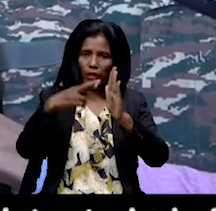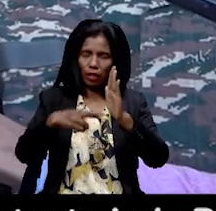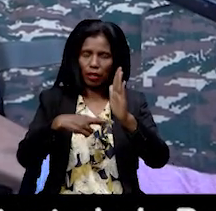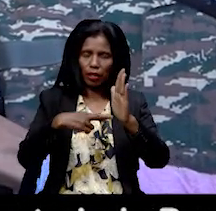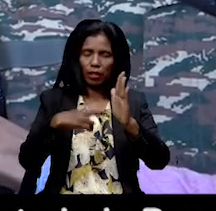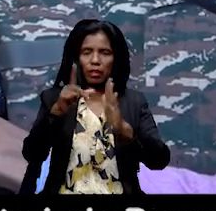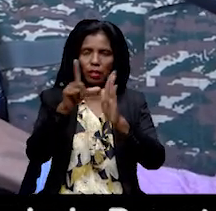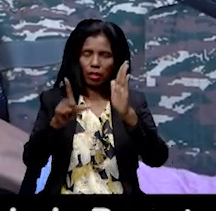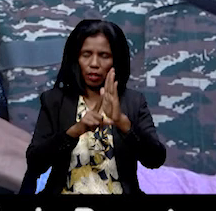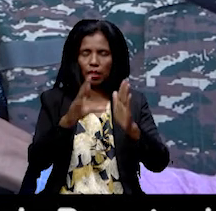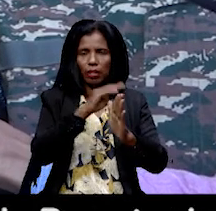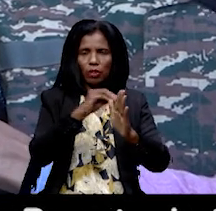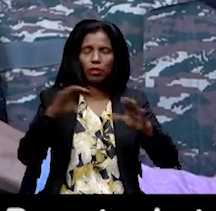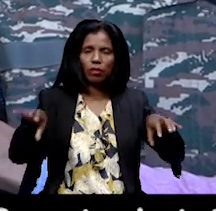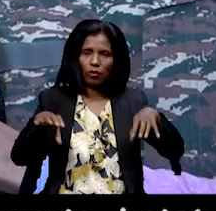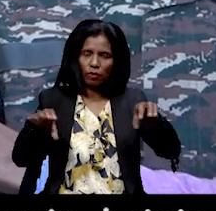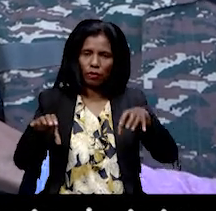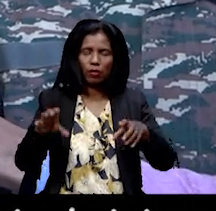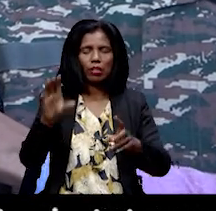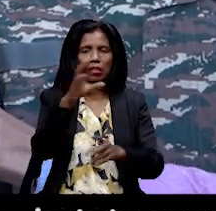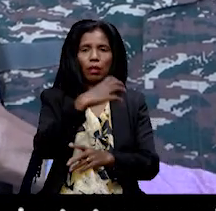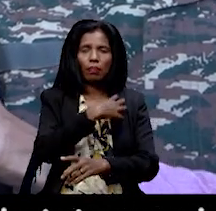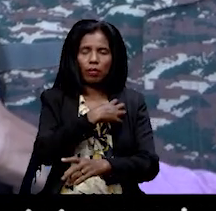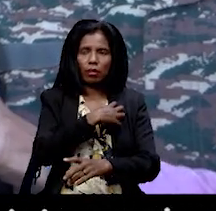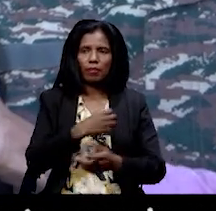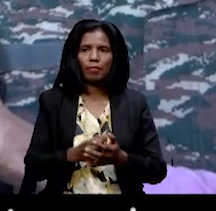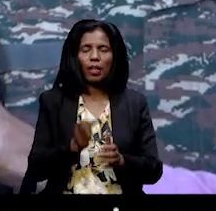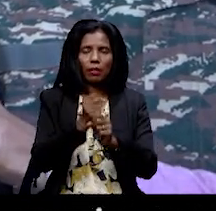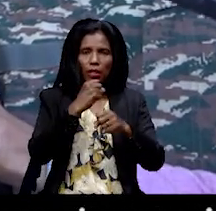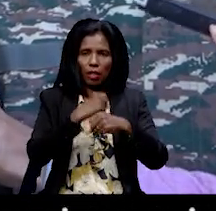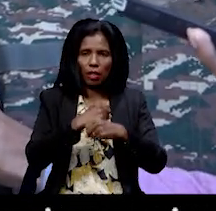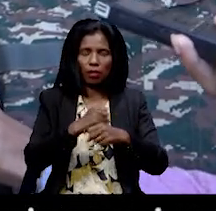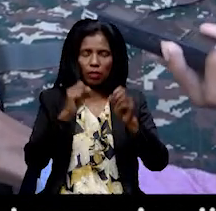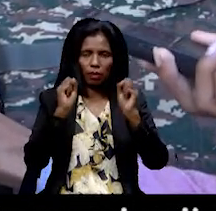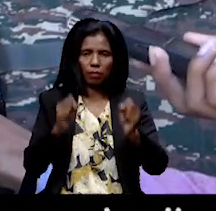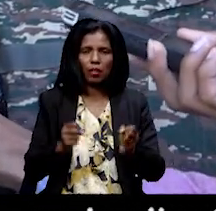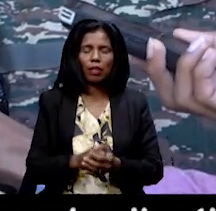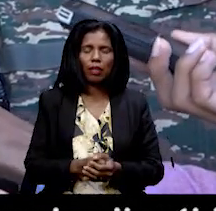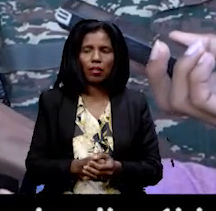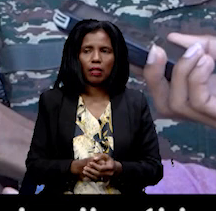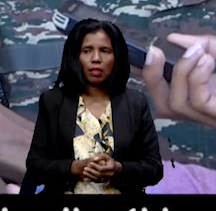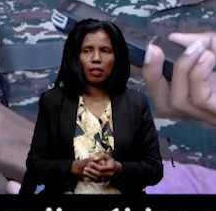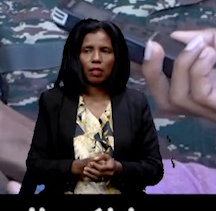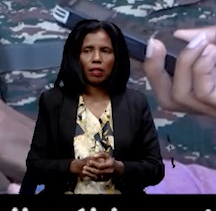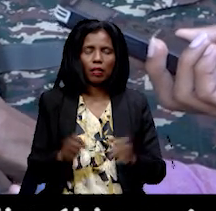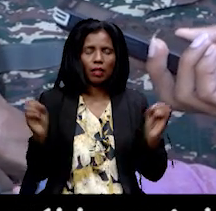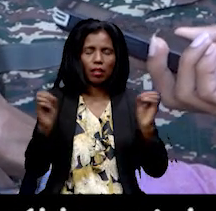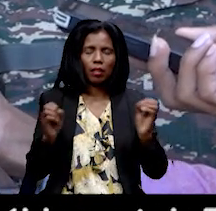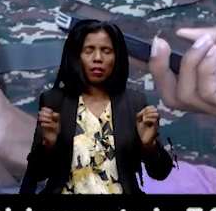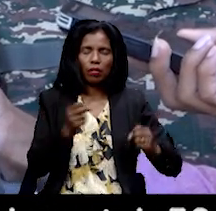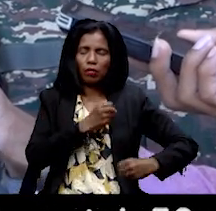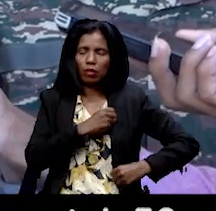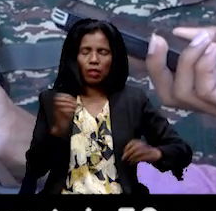de ordem, comando. Ne halau para tu bele reforça. La significa kata durante ne força la